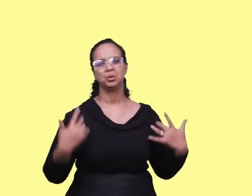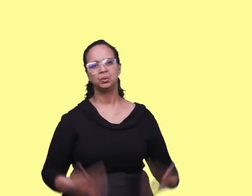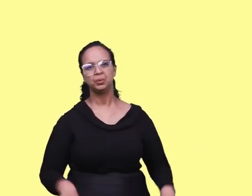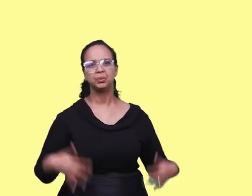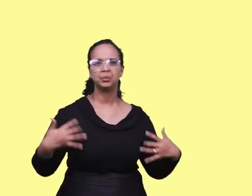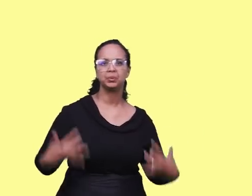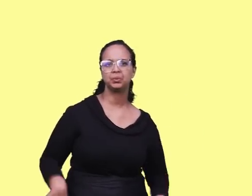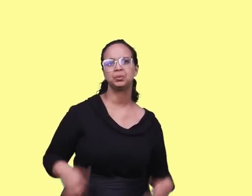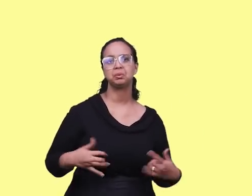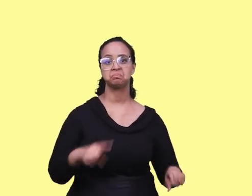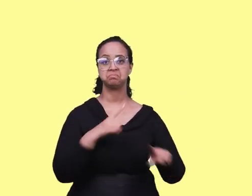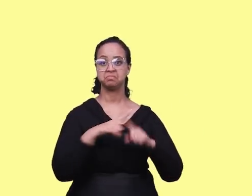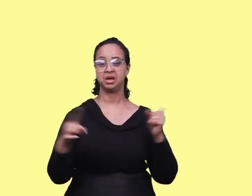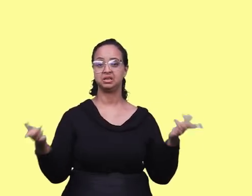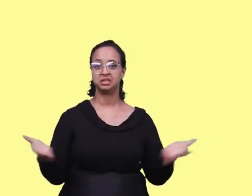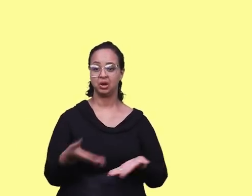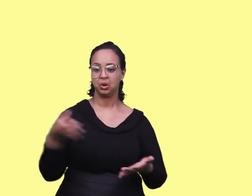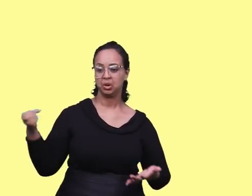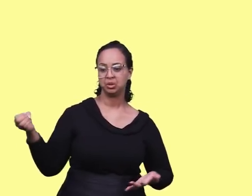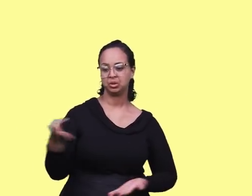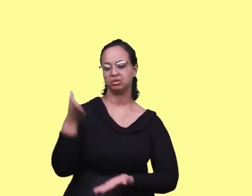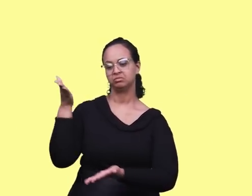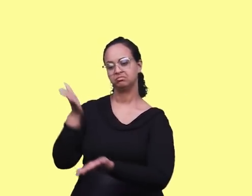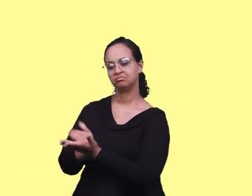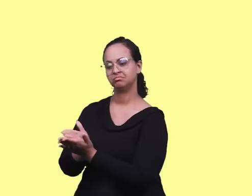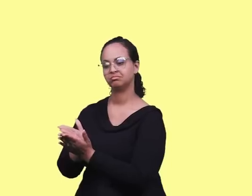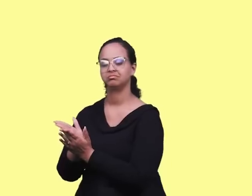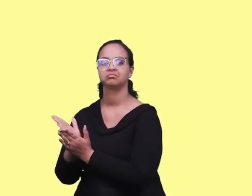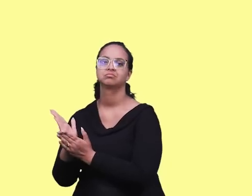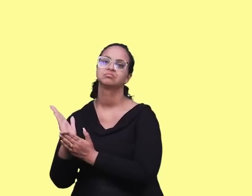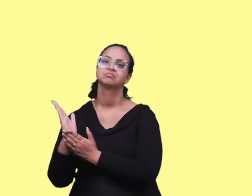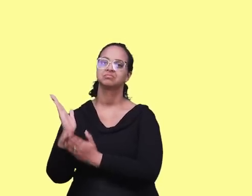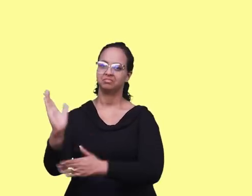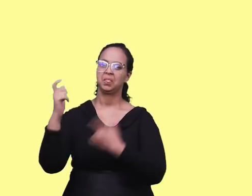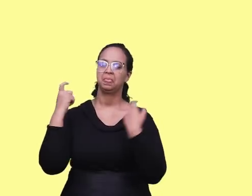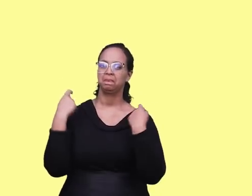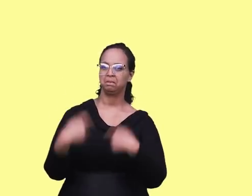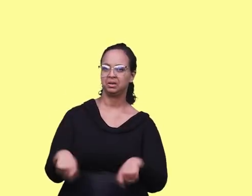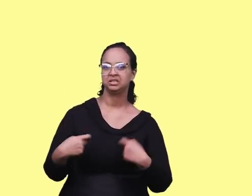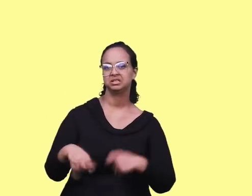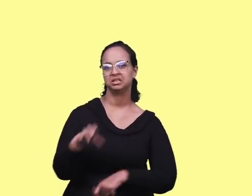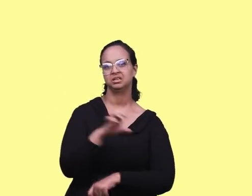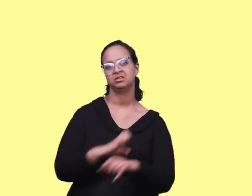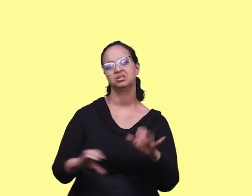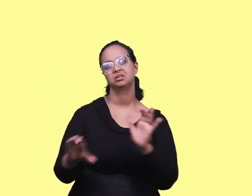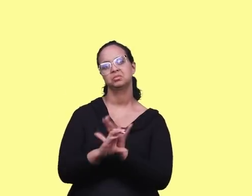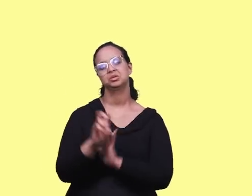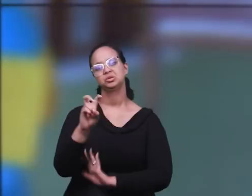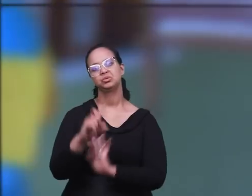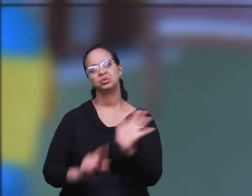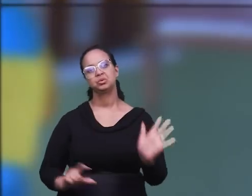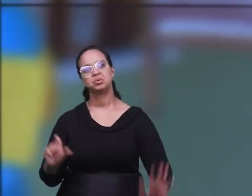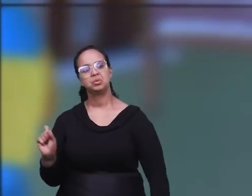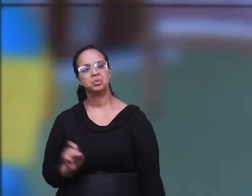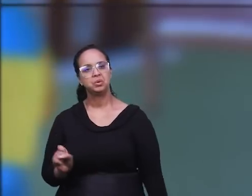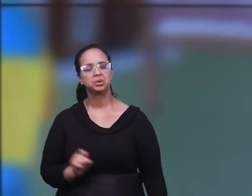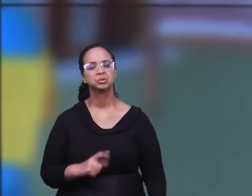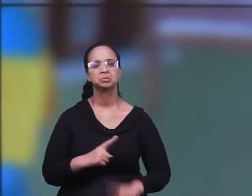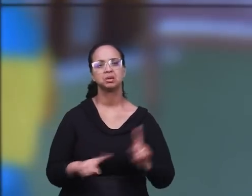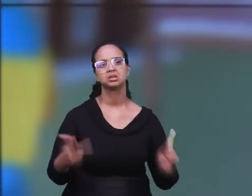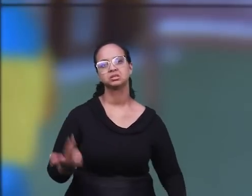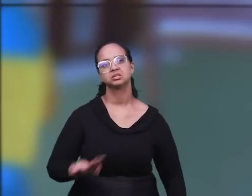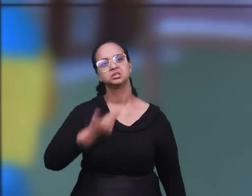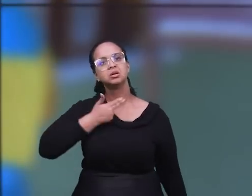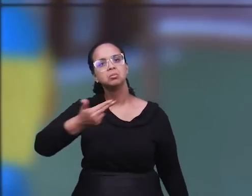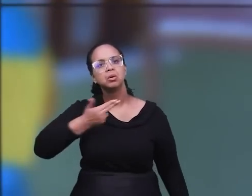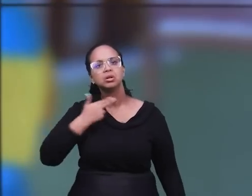trevas, mas agora sois luz no Senhor. Andai como os filhos da luz, Efésios 5:8 nos diz. Não